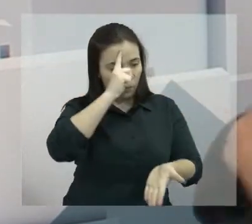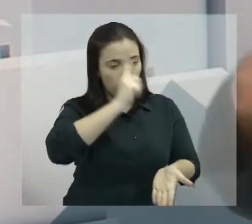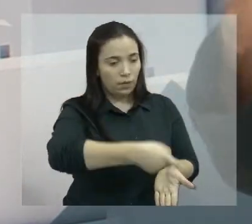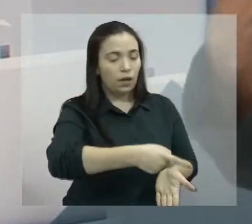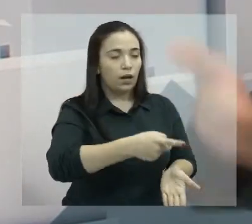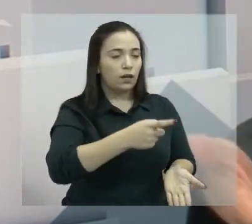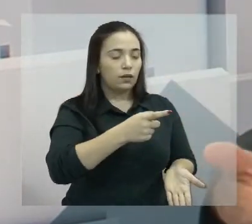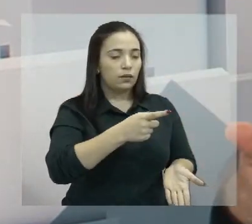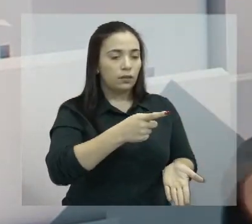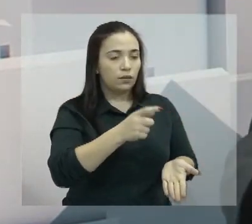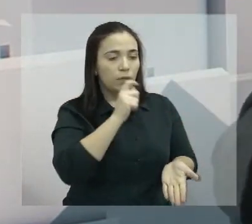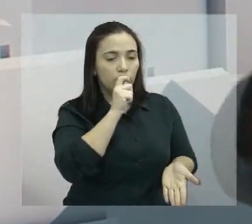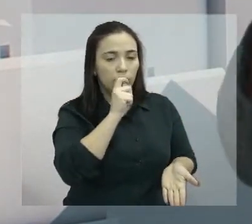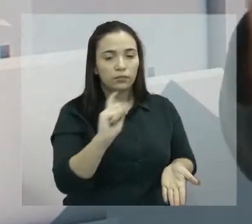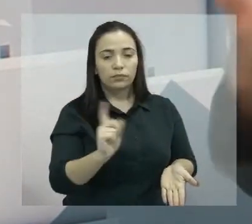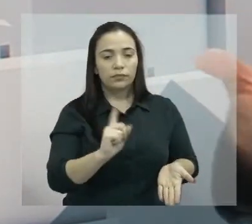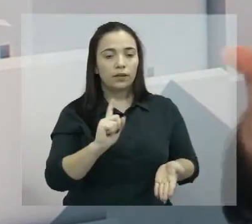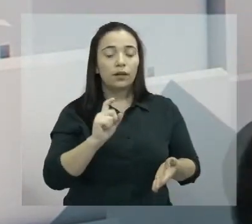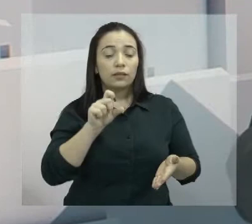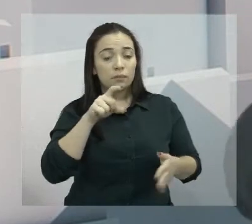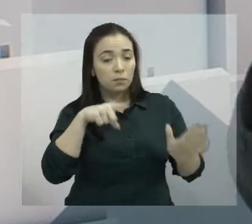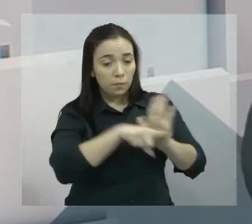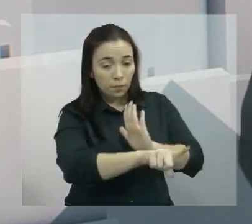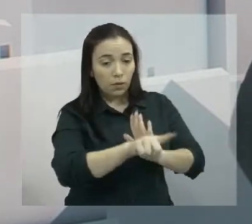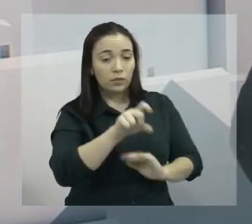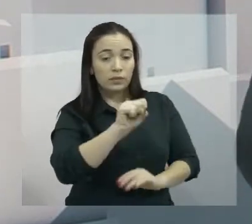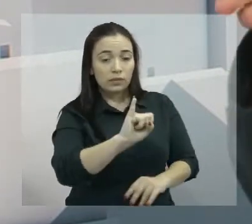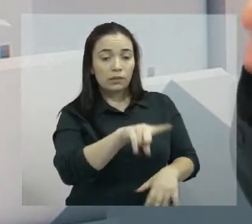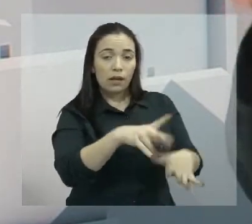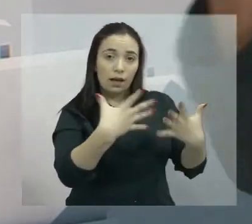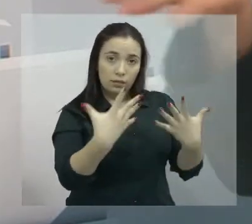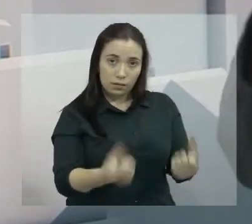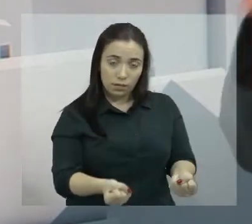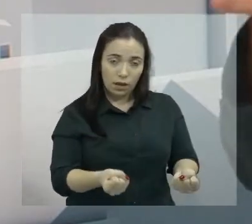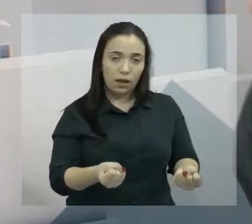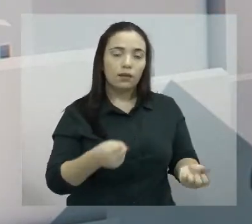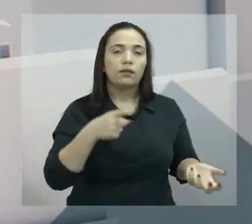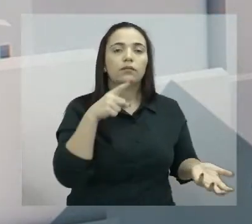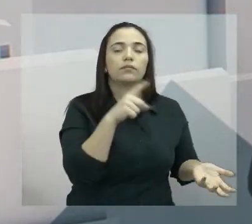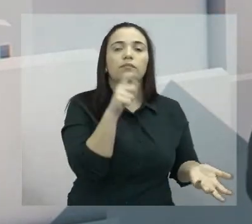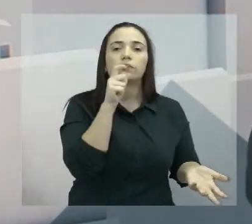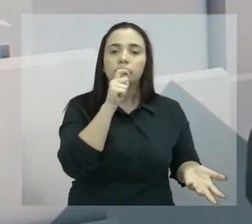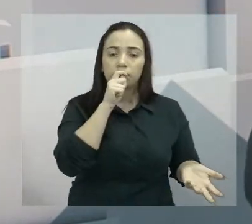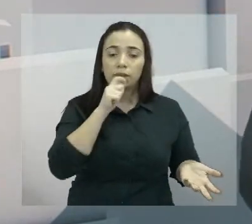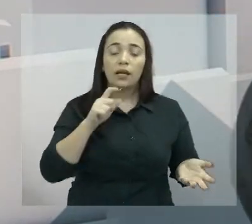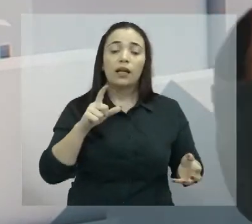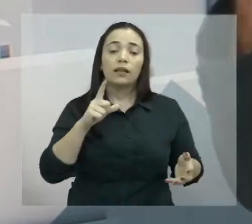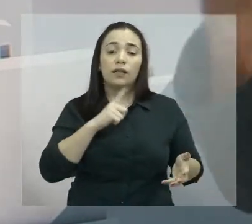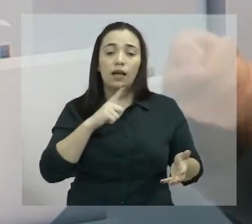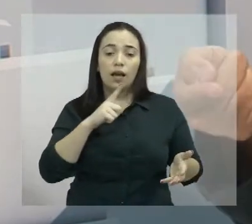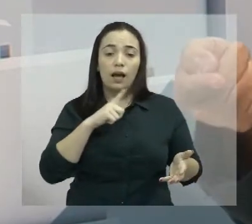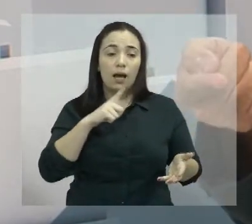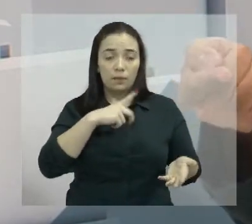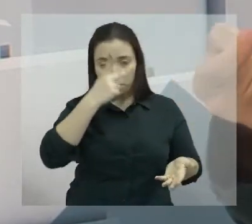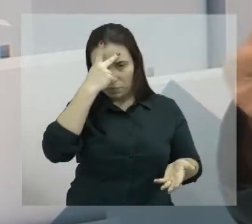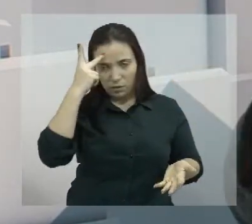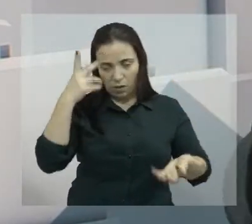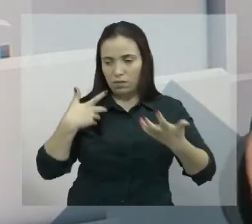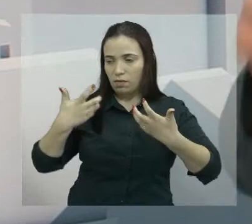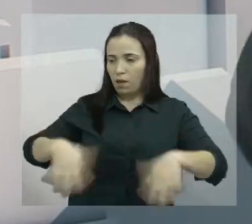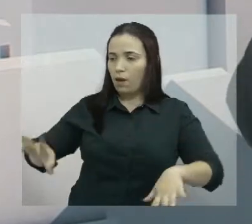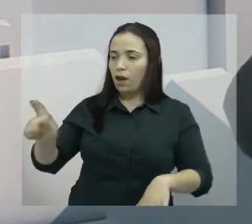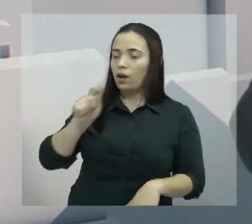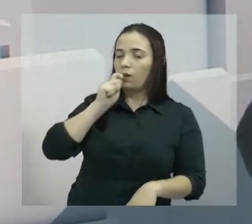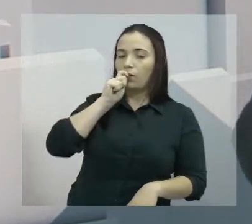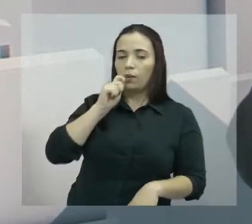teste. Convida a fazer, se a pessoa aceitar, né, aí sopra, né, e dá o índice. Agora, aquela pessoa que recusa fazer o